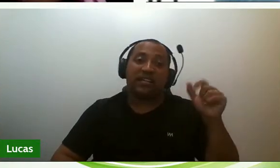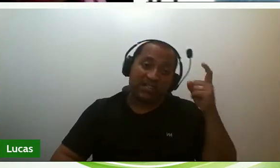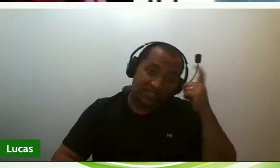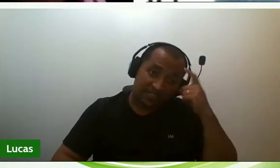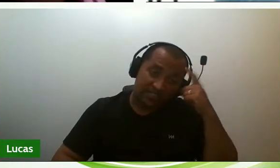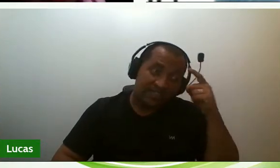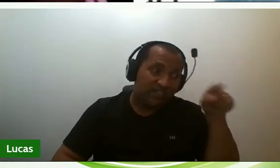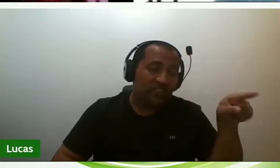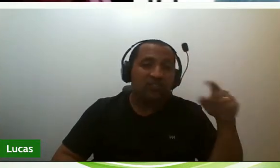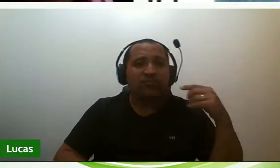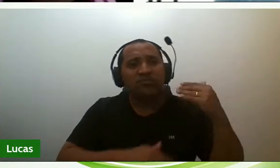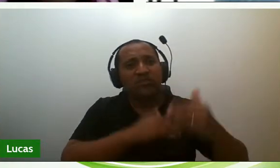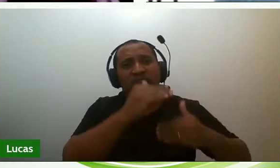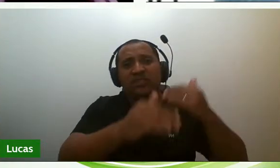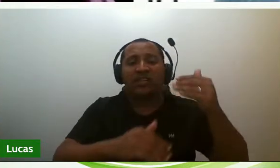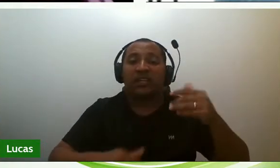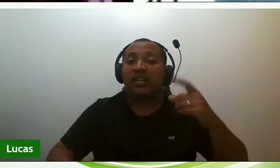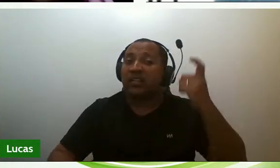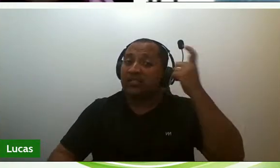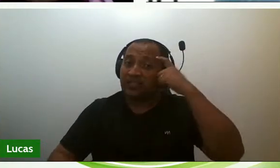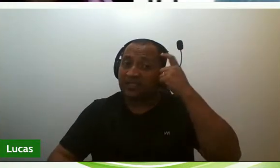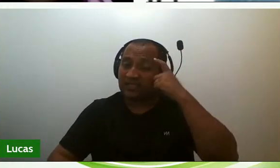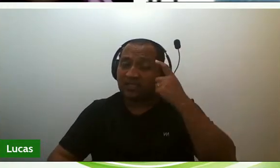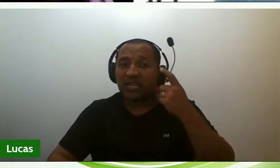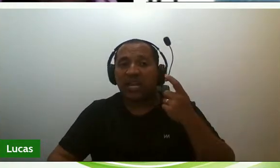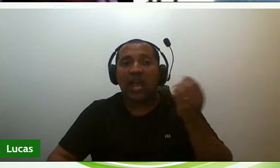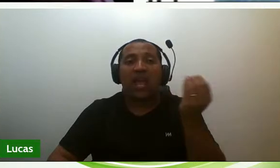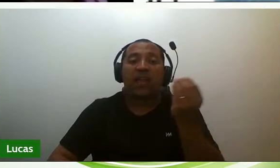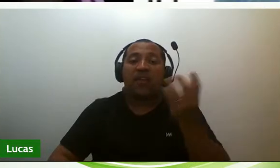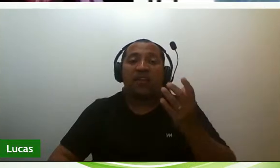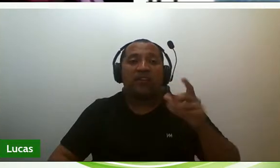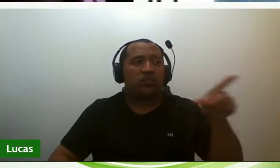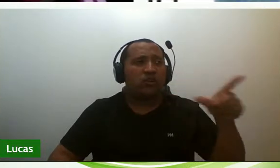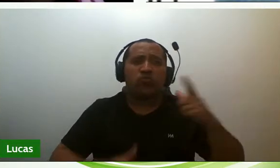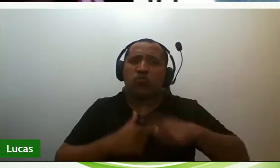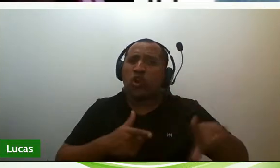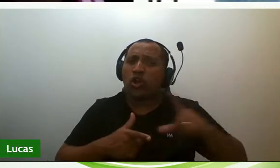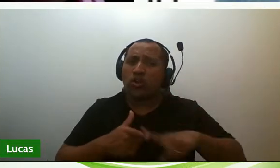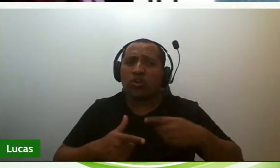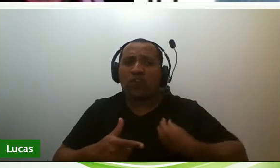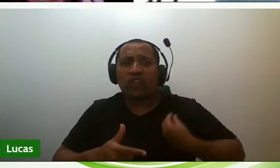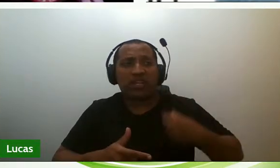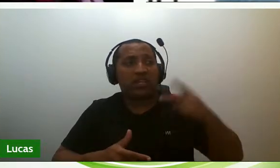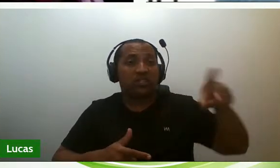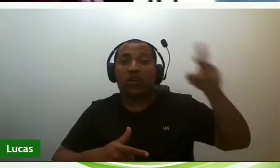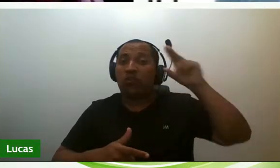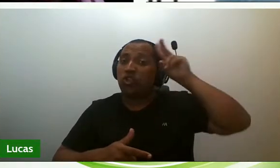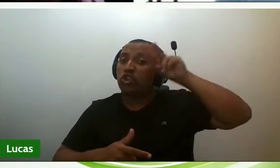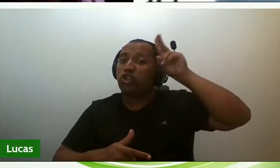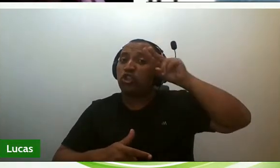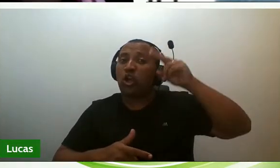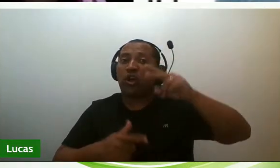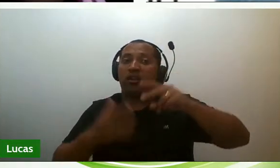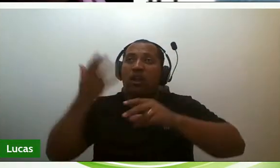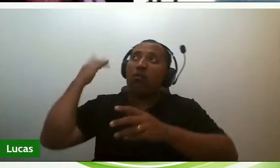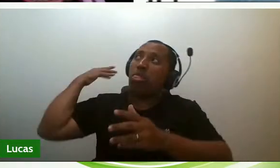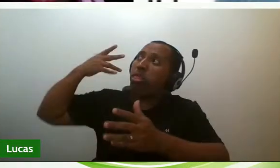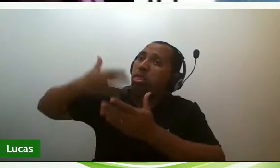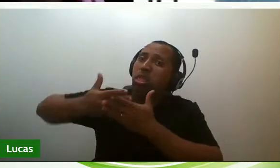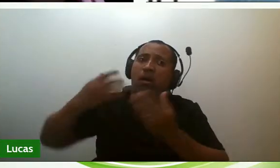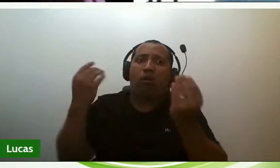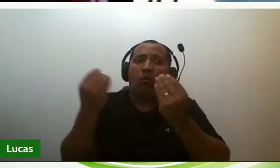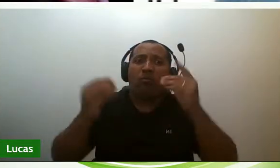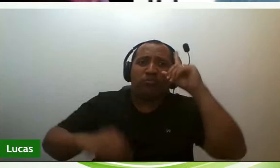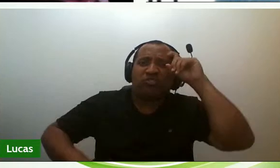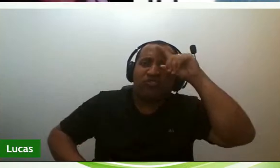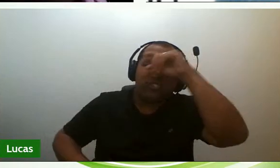esse processo sem pensar na crise humanitária que essas pessoas vivenciaram e as